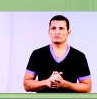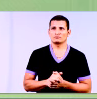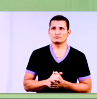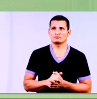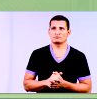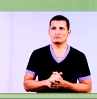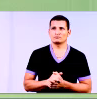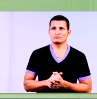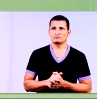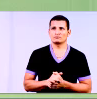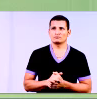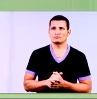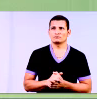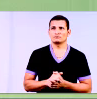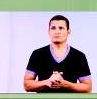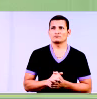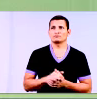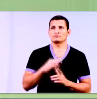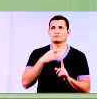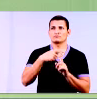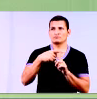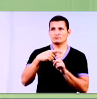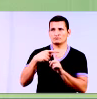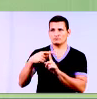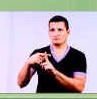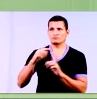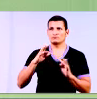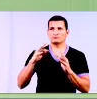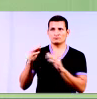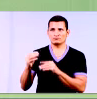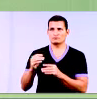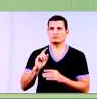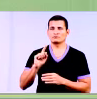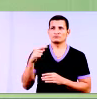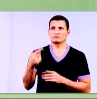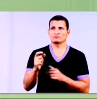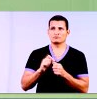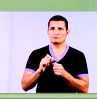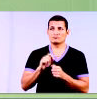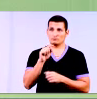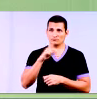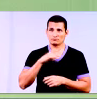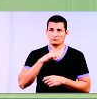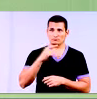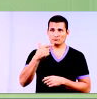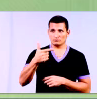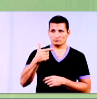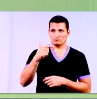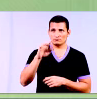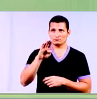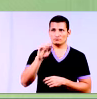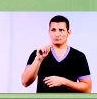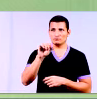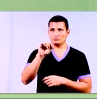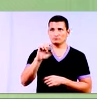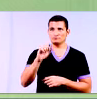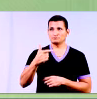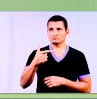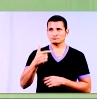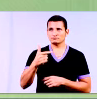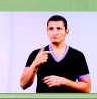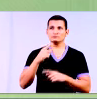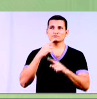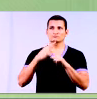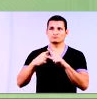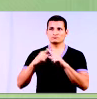para todos eles, vou lá botando o sinal de soma para todos eles, tal. Depois o que eu faço? Ele não está na base 2? Então eu vou lá e multiplico todos eles